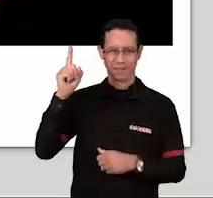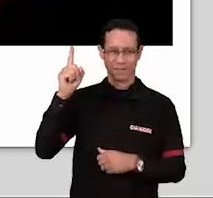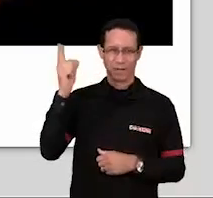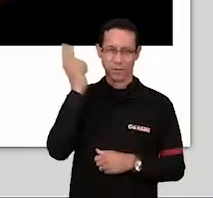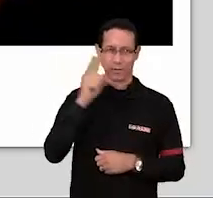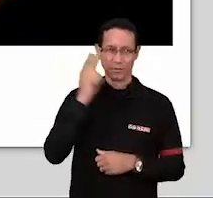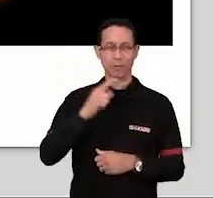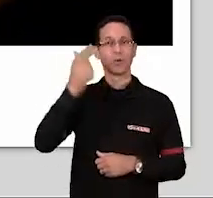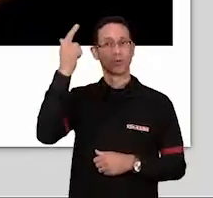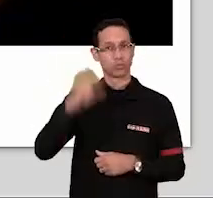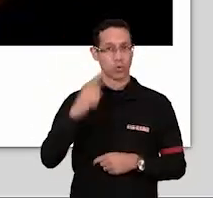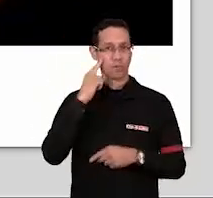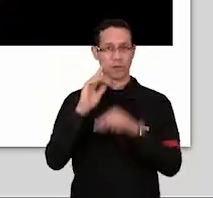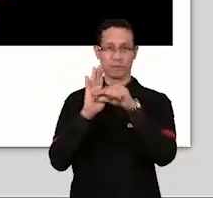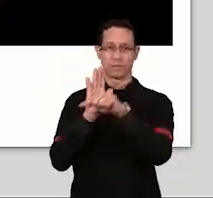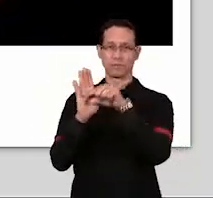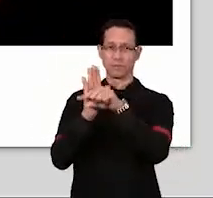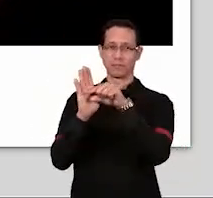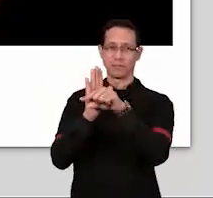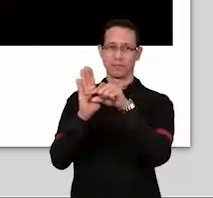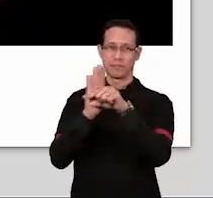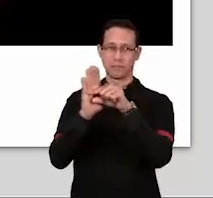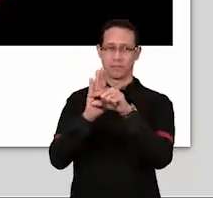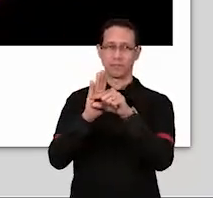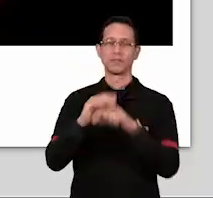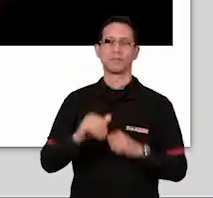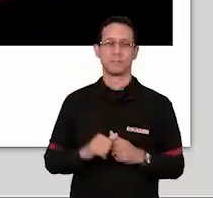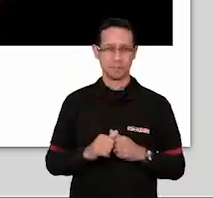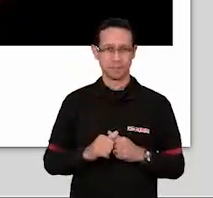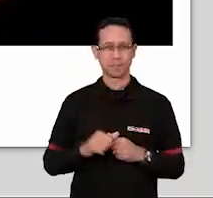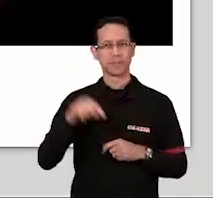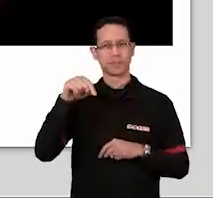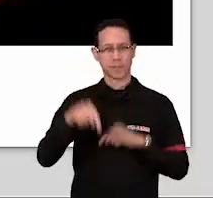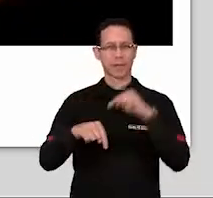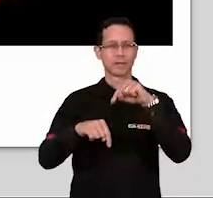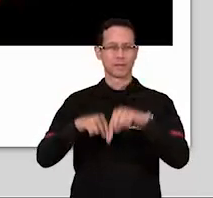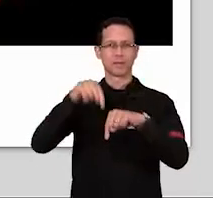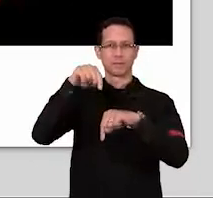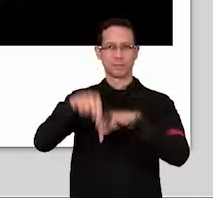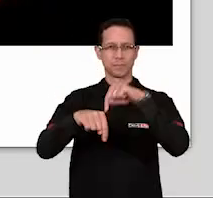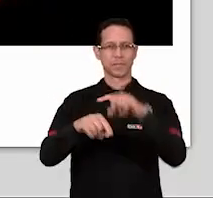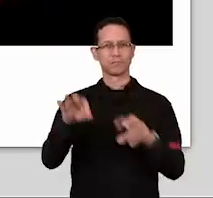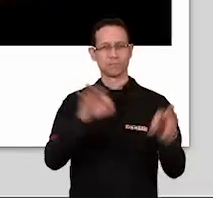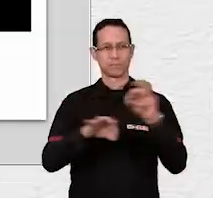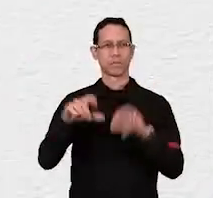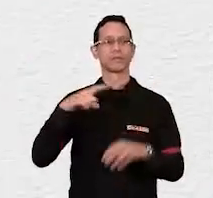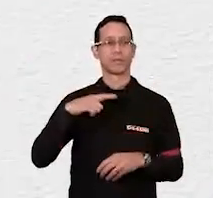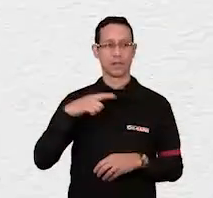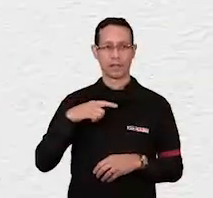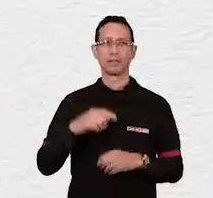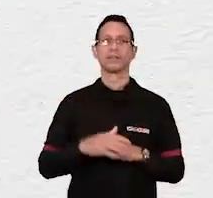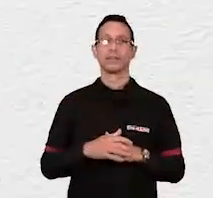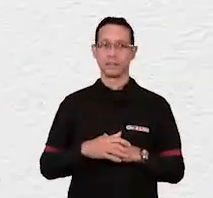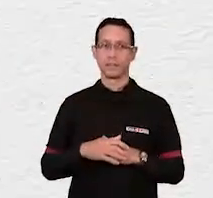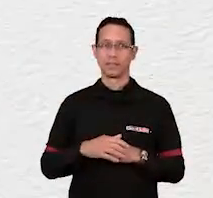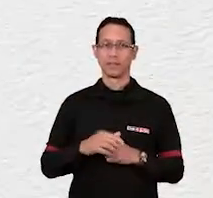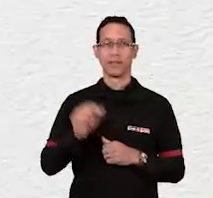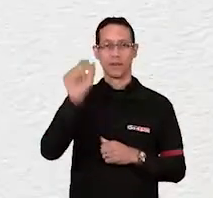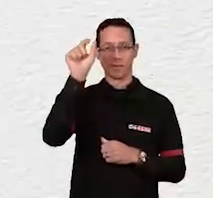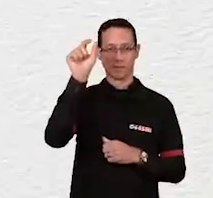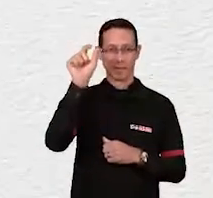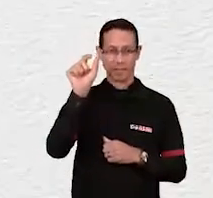vou pedir um novo exame de imagem, então a gente está fazendo passo a passo direitinho, e é bem interessante, porque tem a atresia, inicia o